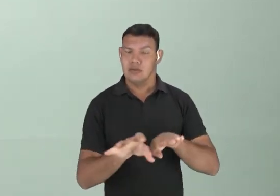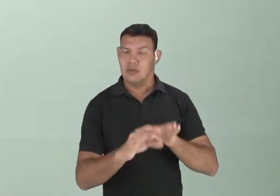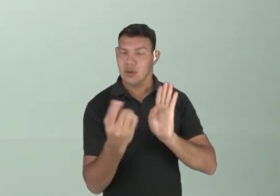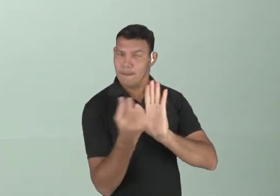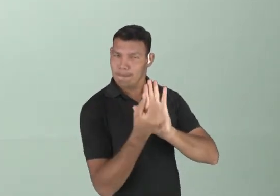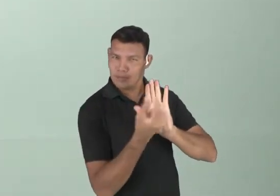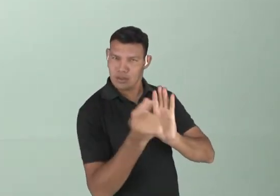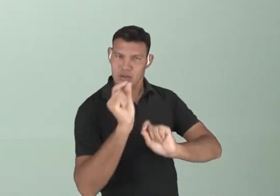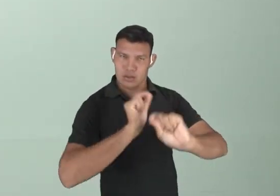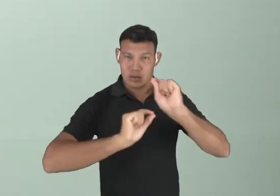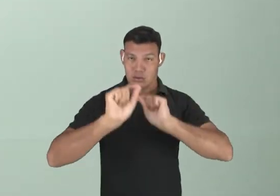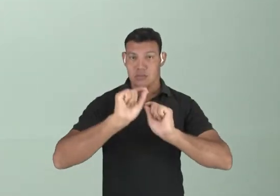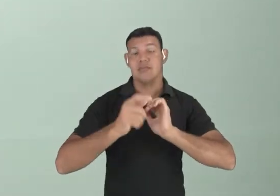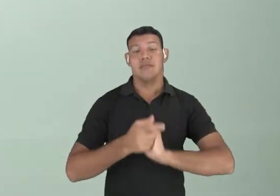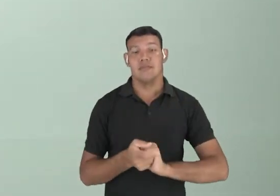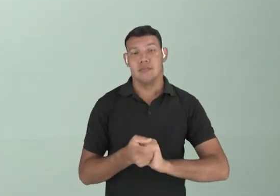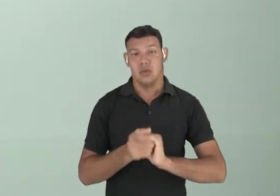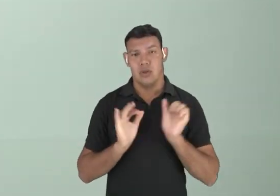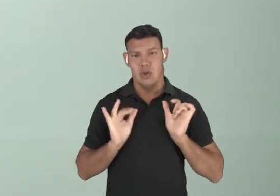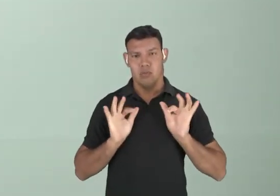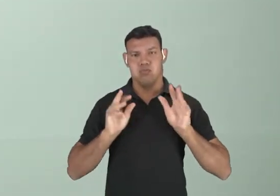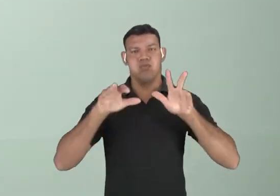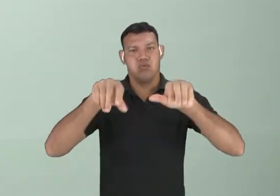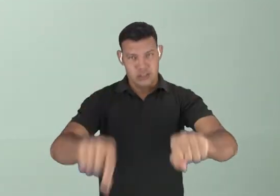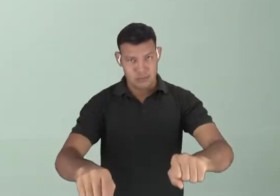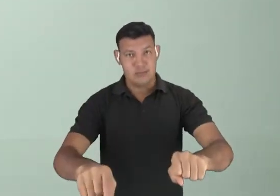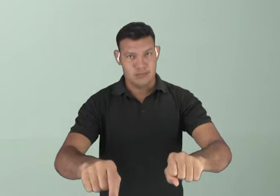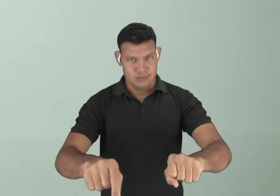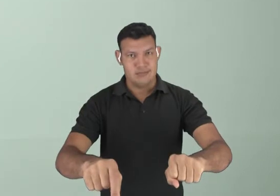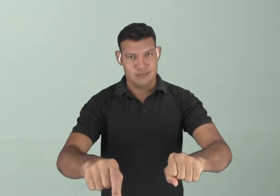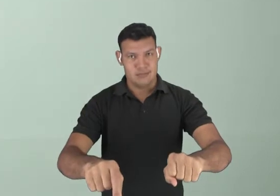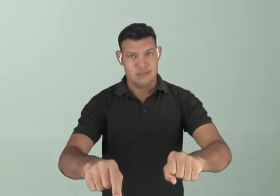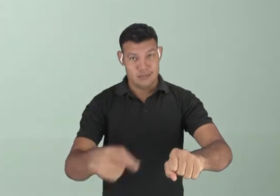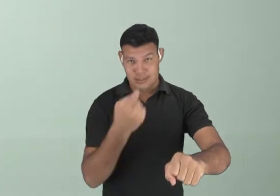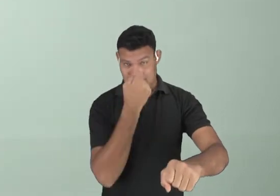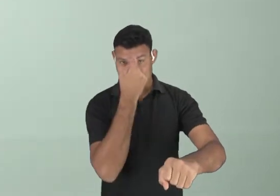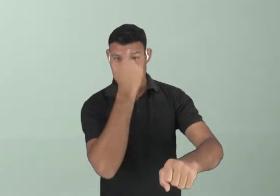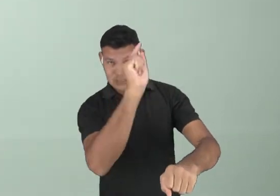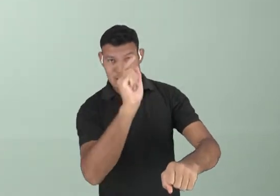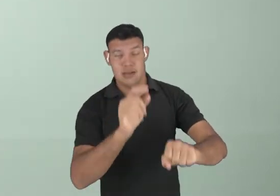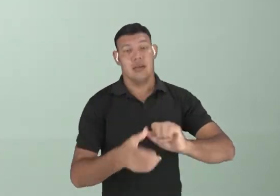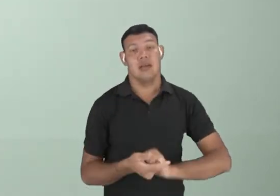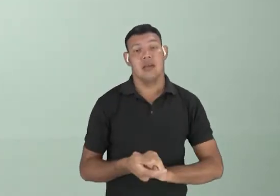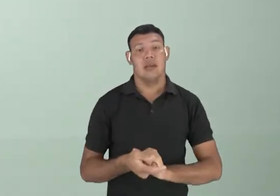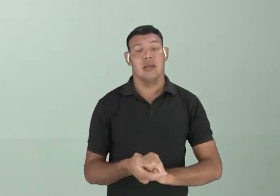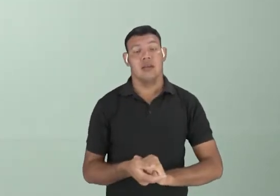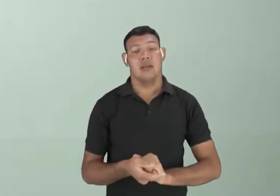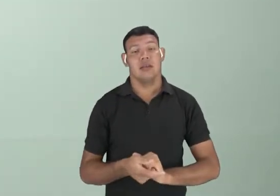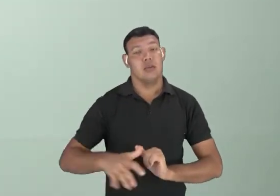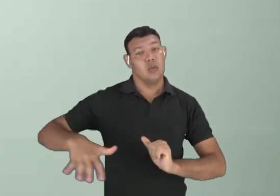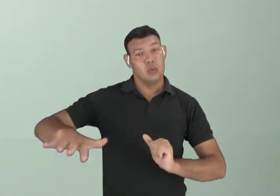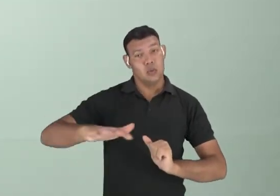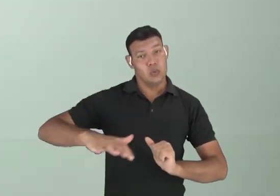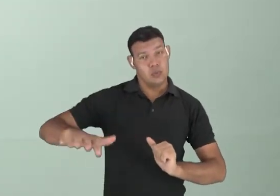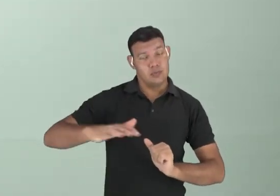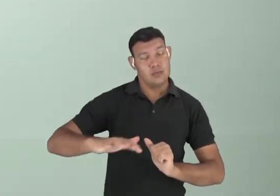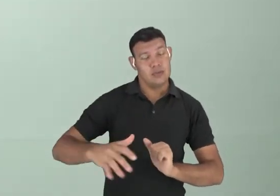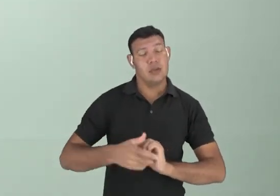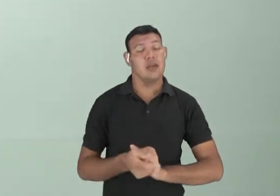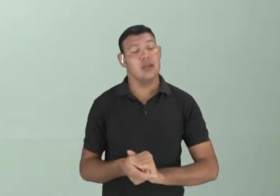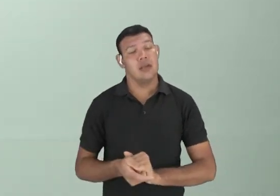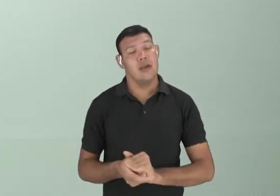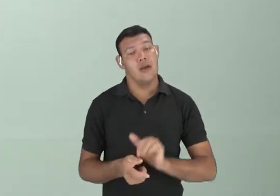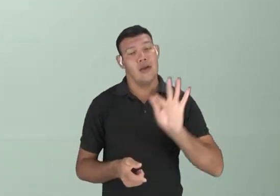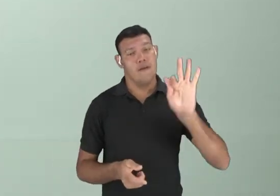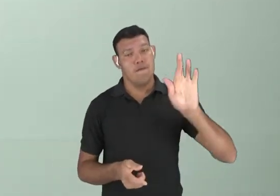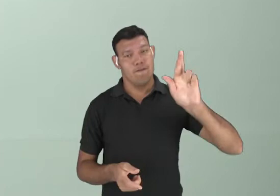marcante nessa ocupação da Amazônia a criação da Zona Franca de Manaus para